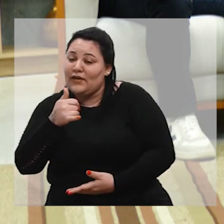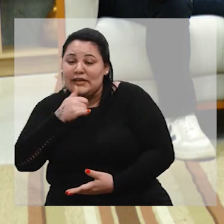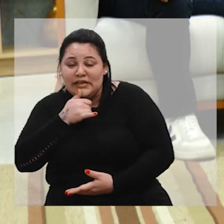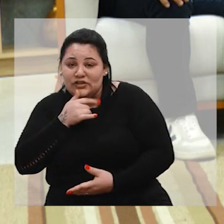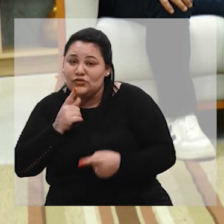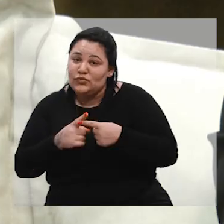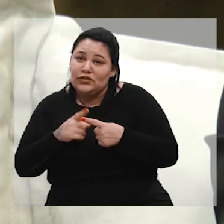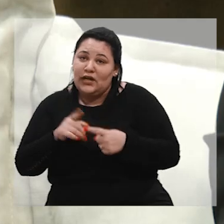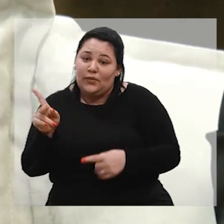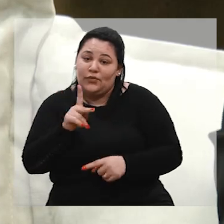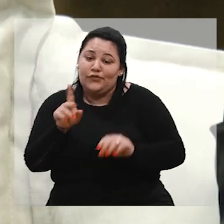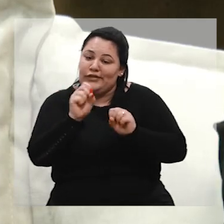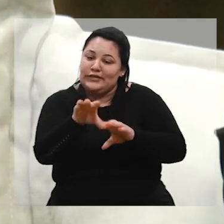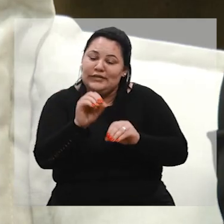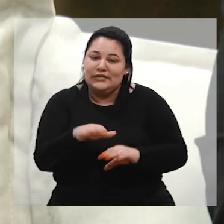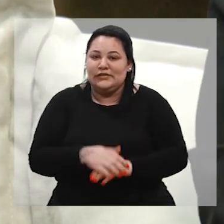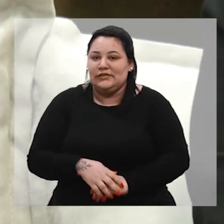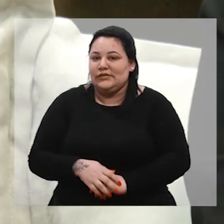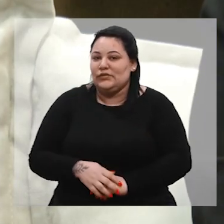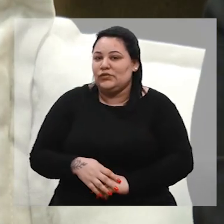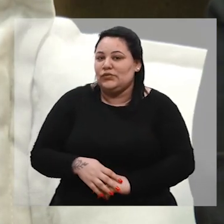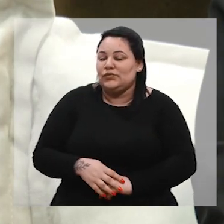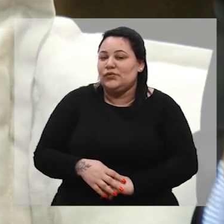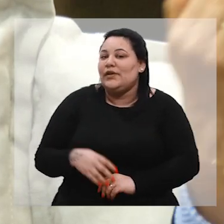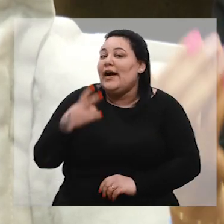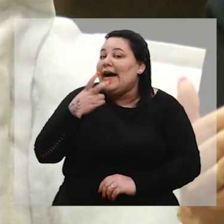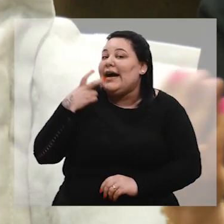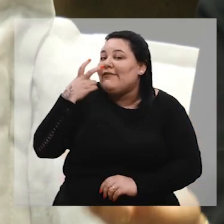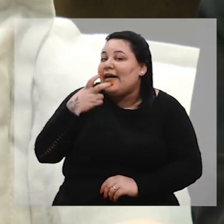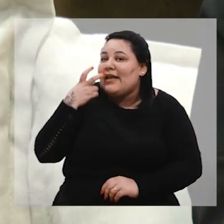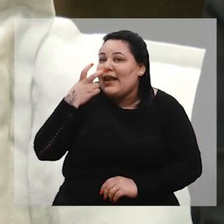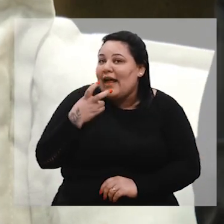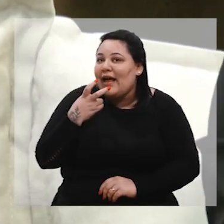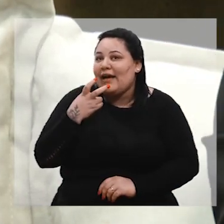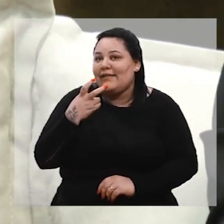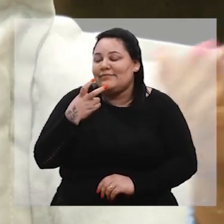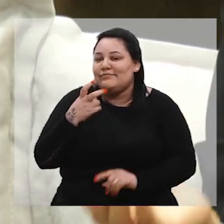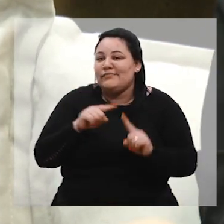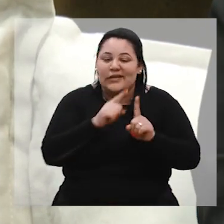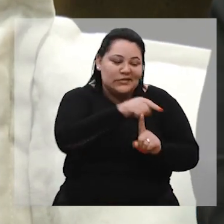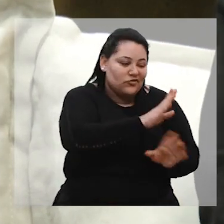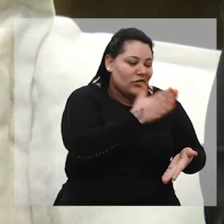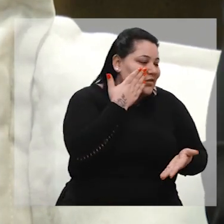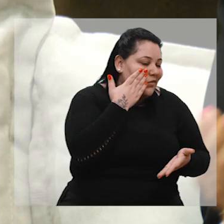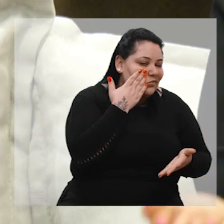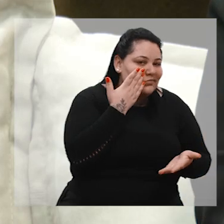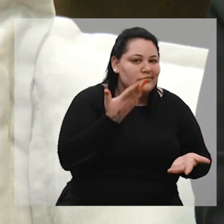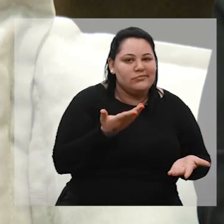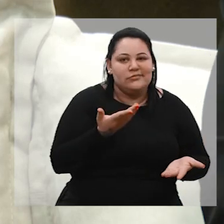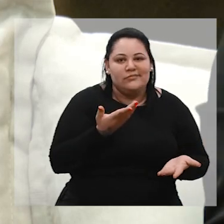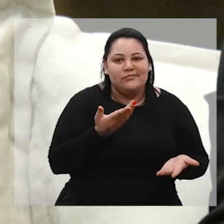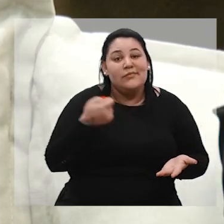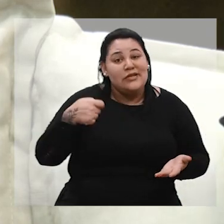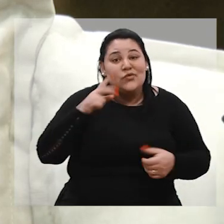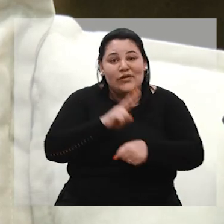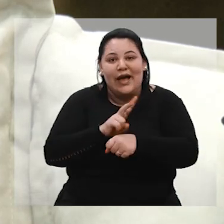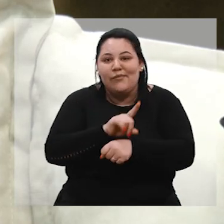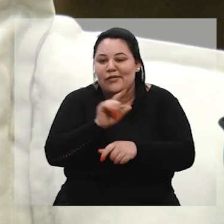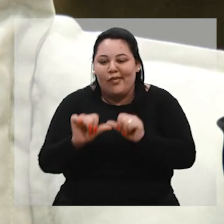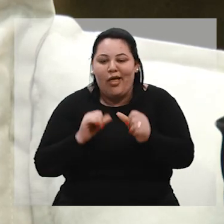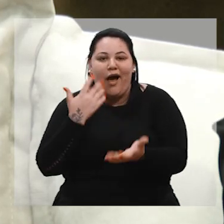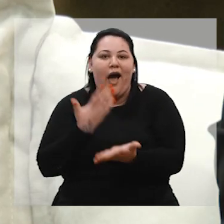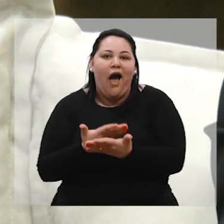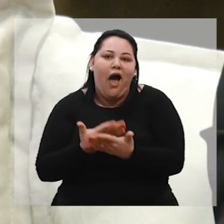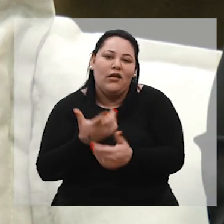possa evoluir e aquele que sabe também não fica frustrado, porque a prof está lá ensinando, né, o som da letra, o nome da letra, mas eu já sei tudo